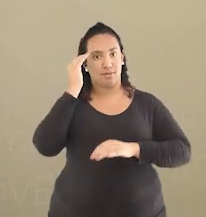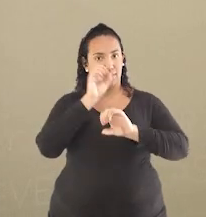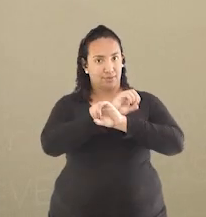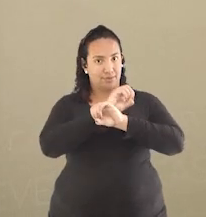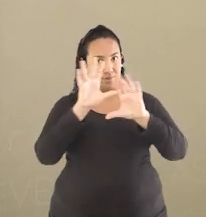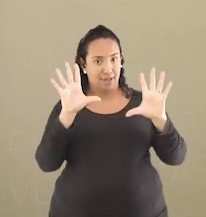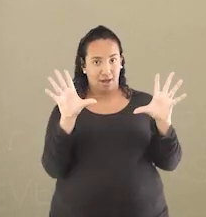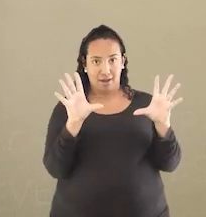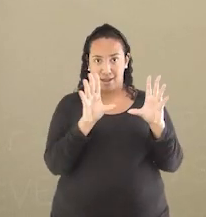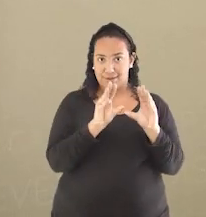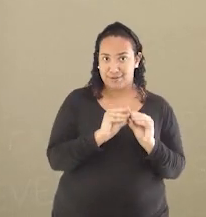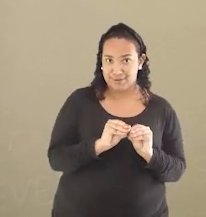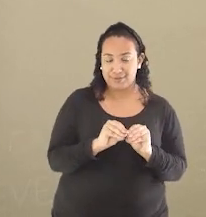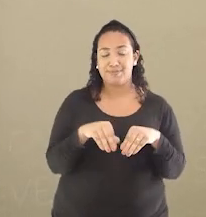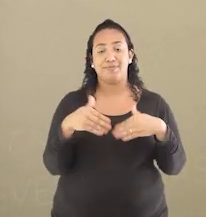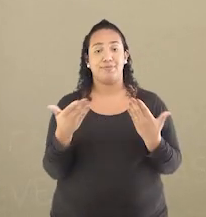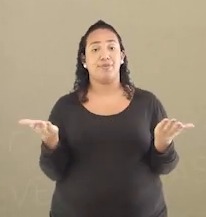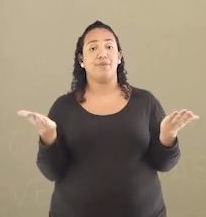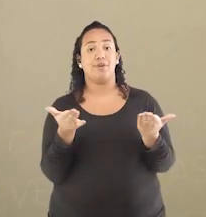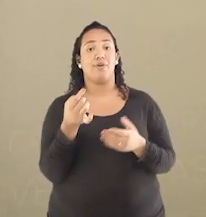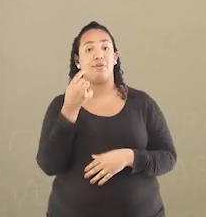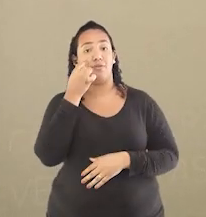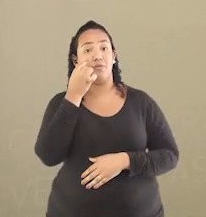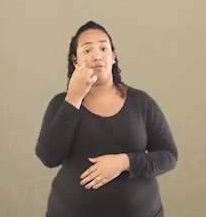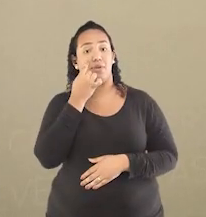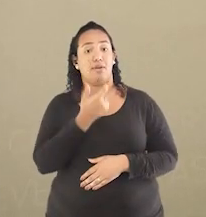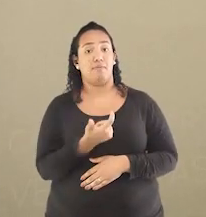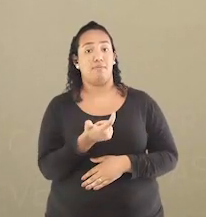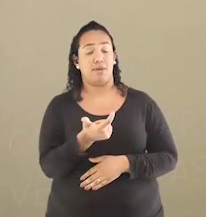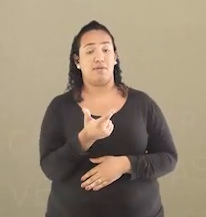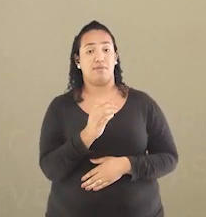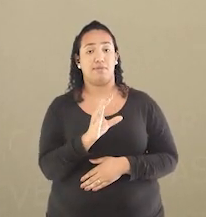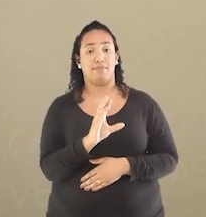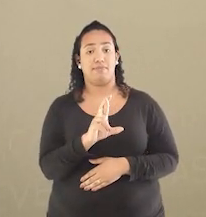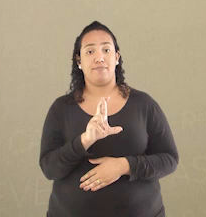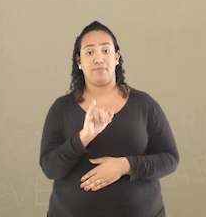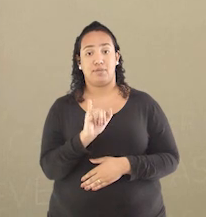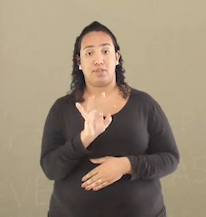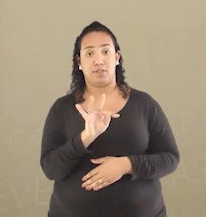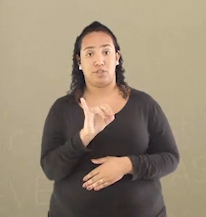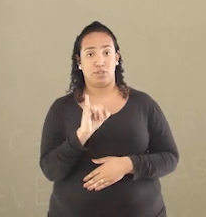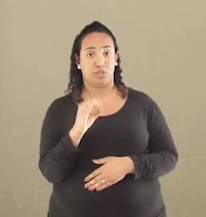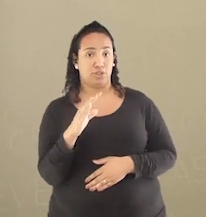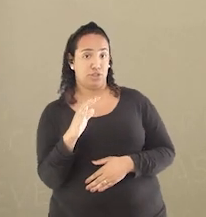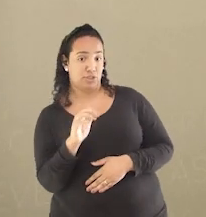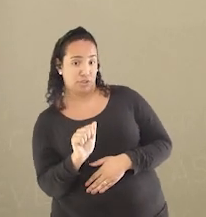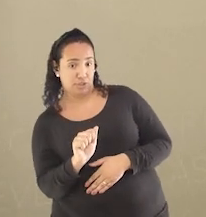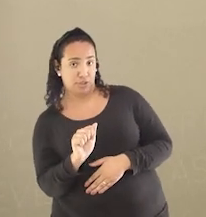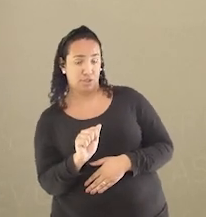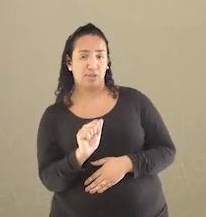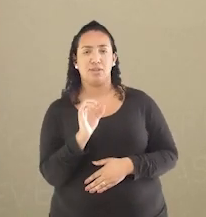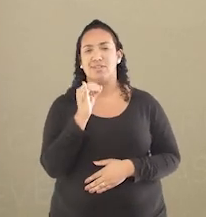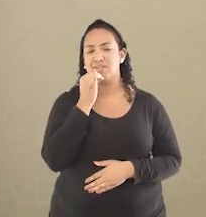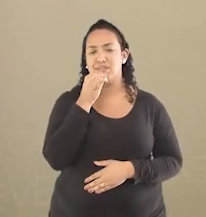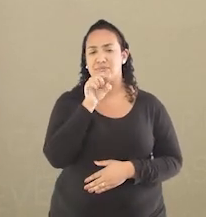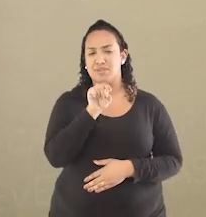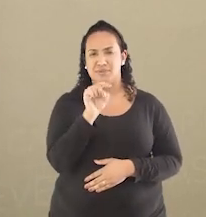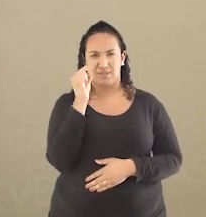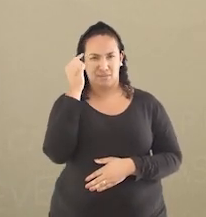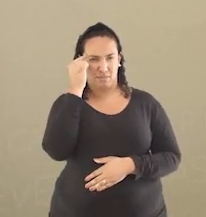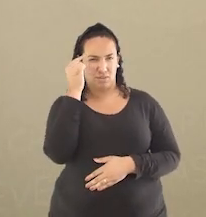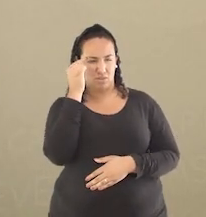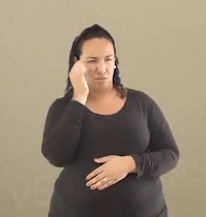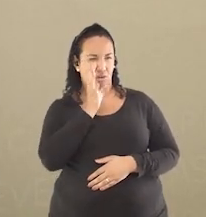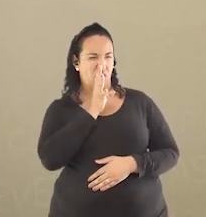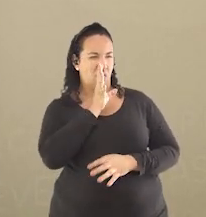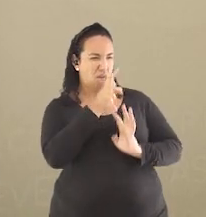resenha, vamos analisar a palavra crítica. Se você pensou que seja criticar no sentido